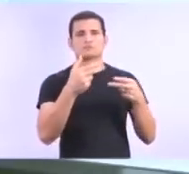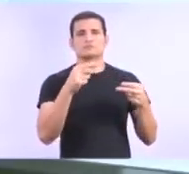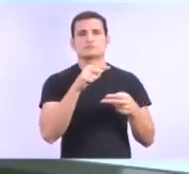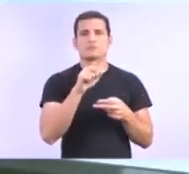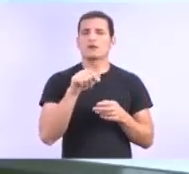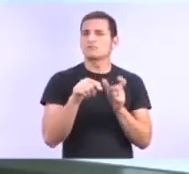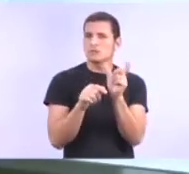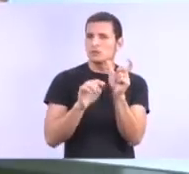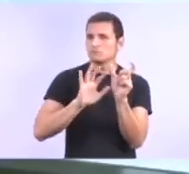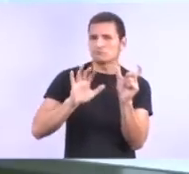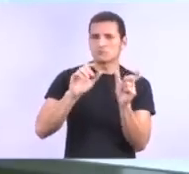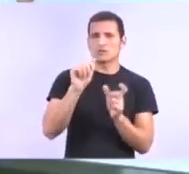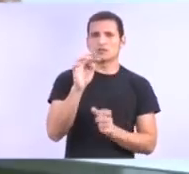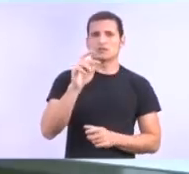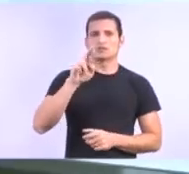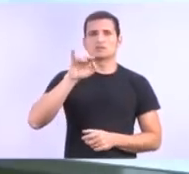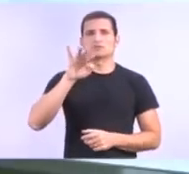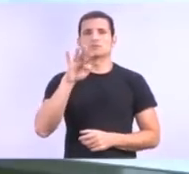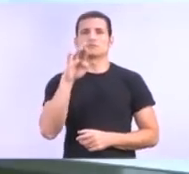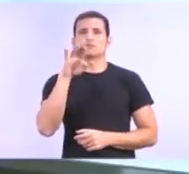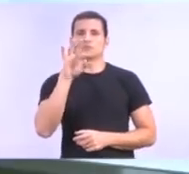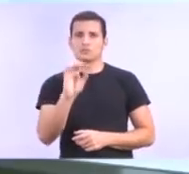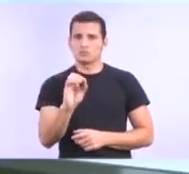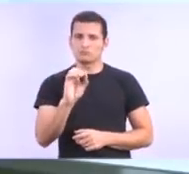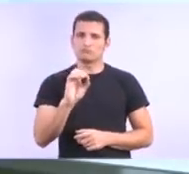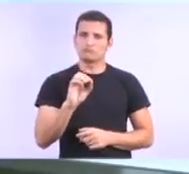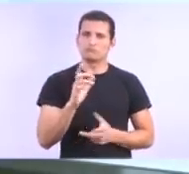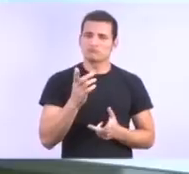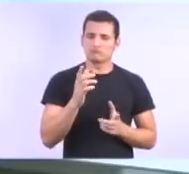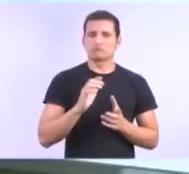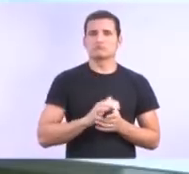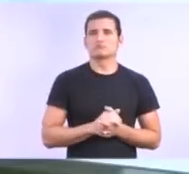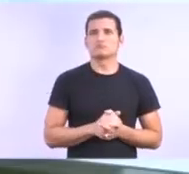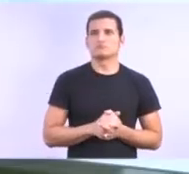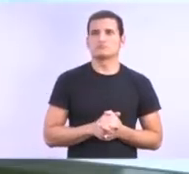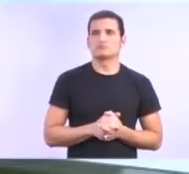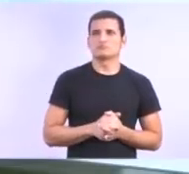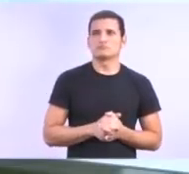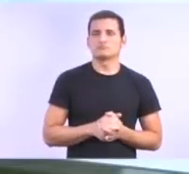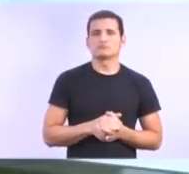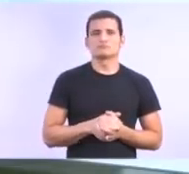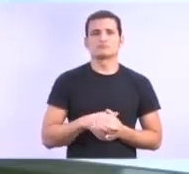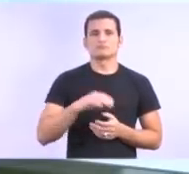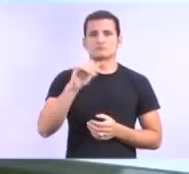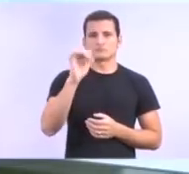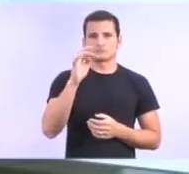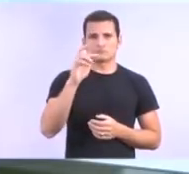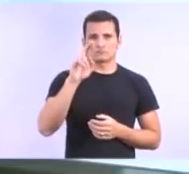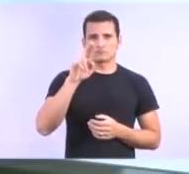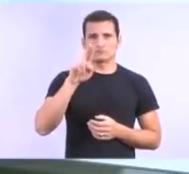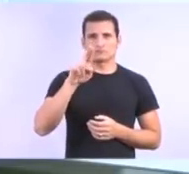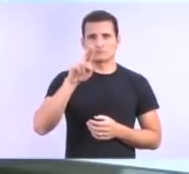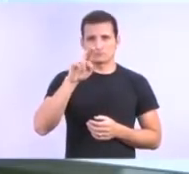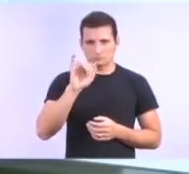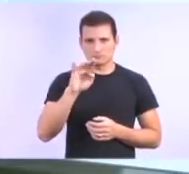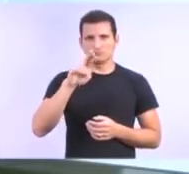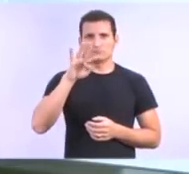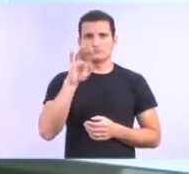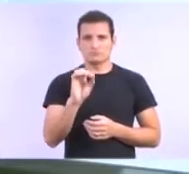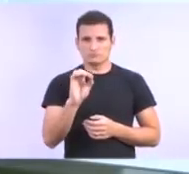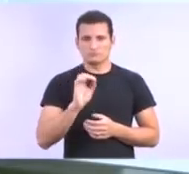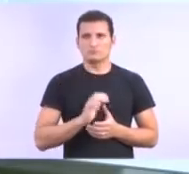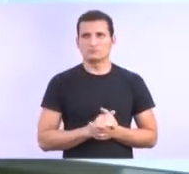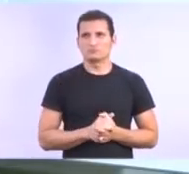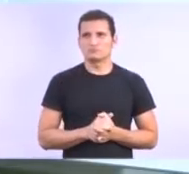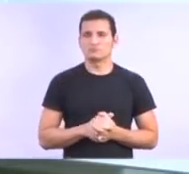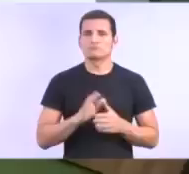termo, é um nome, é atributo. Quem define a característica do objeto? O atributo. Agora, o que seria um atributo? Né? Quais